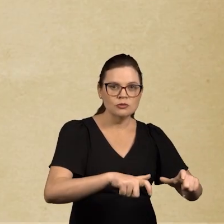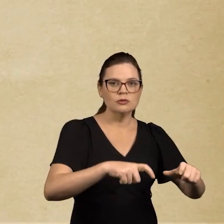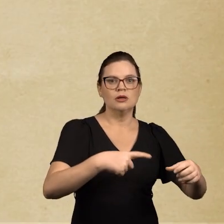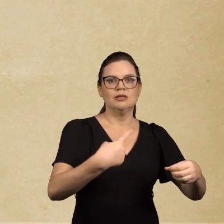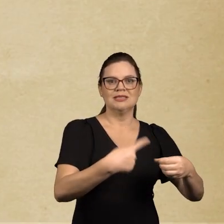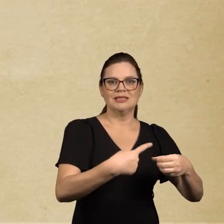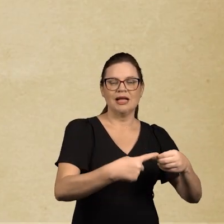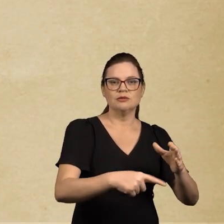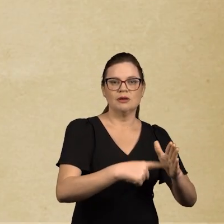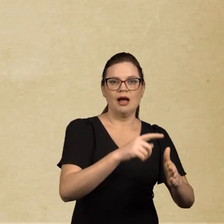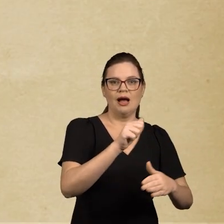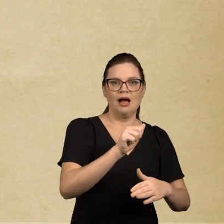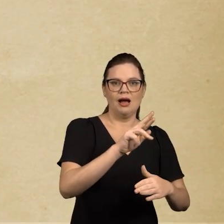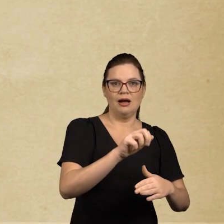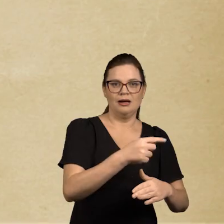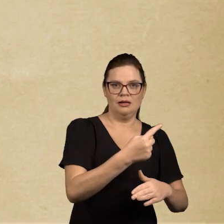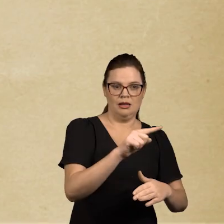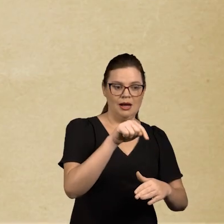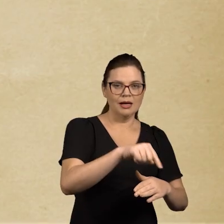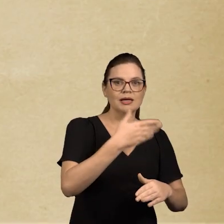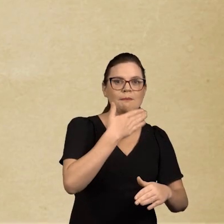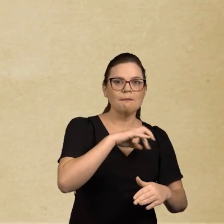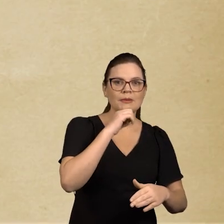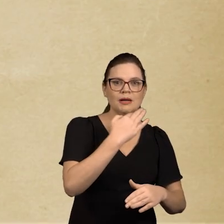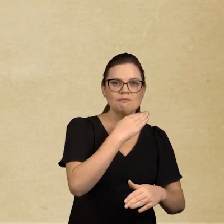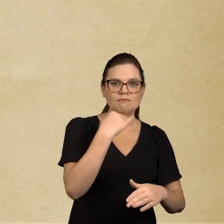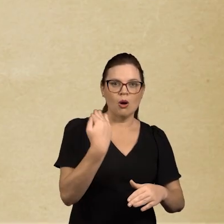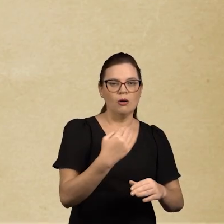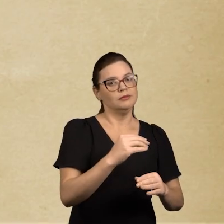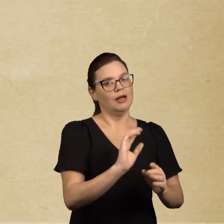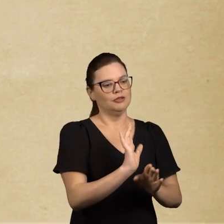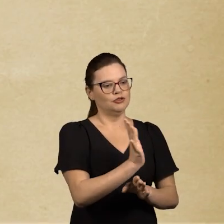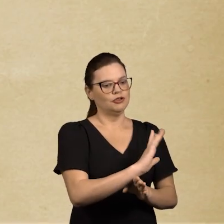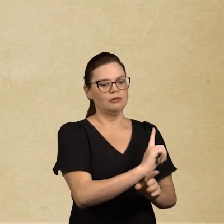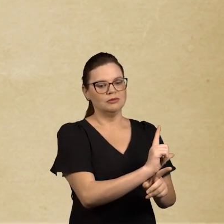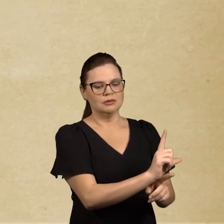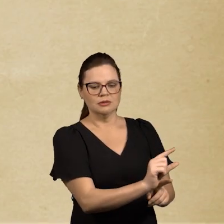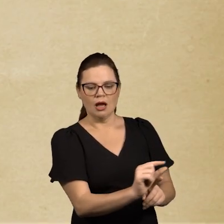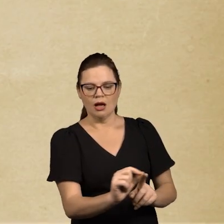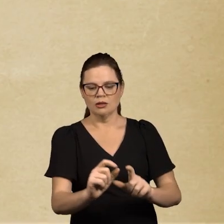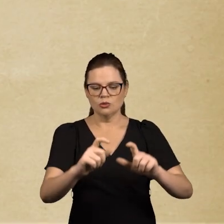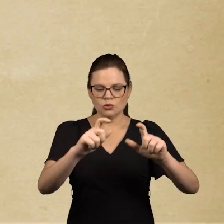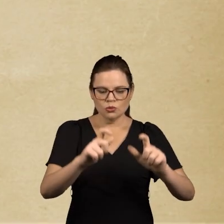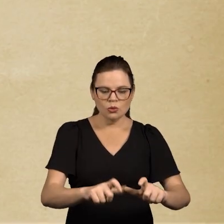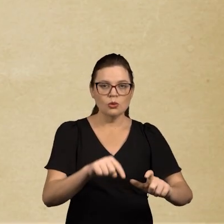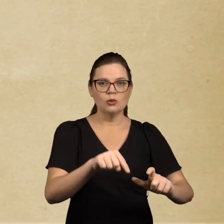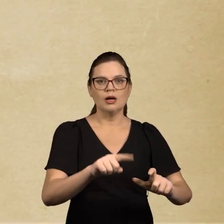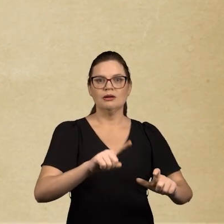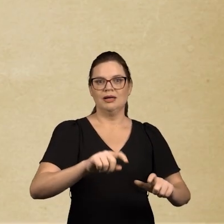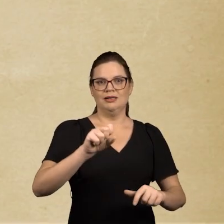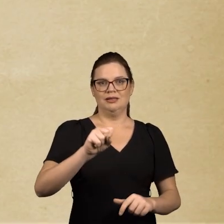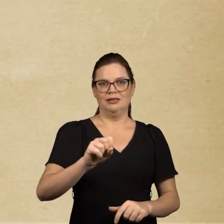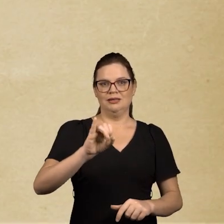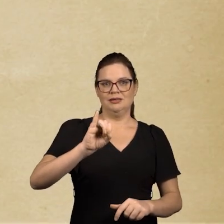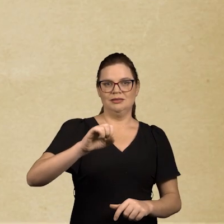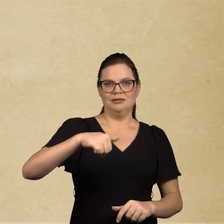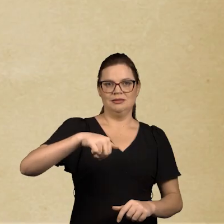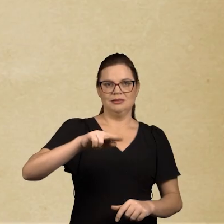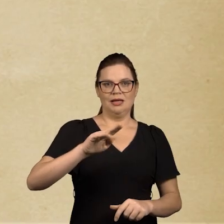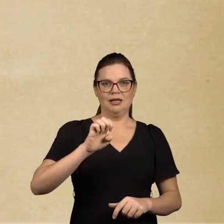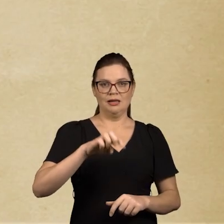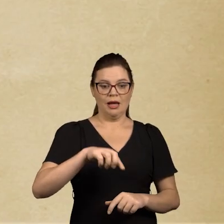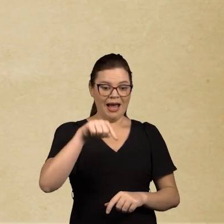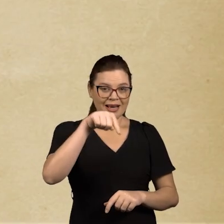que ele chega é em Siquém. E ali em Siquém o Senhor fala com ele, reforçando,